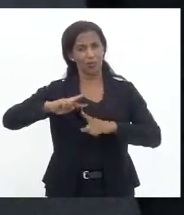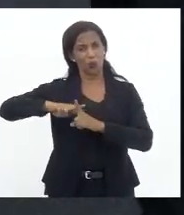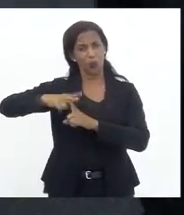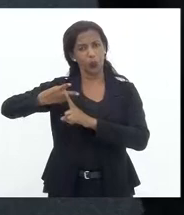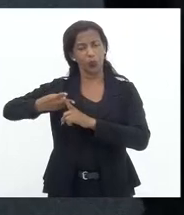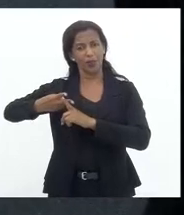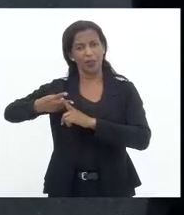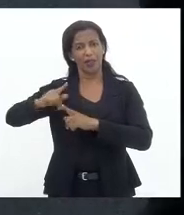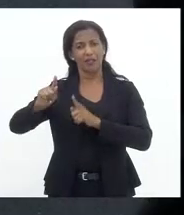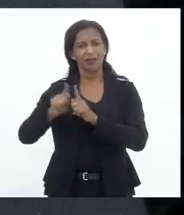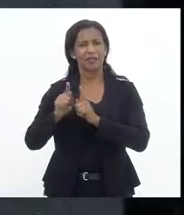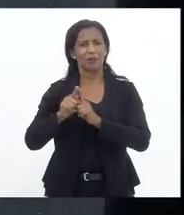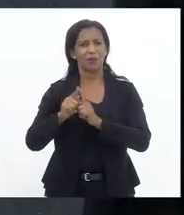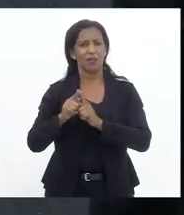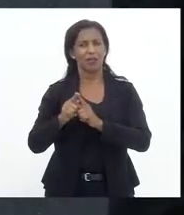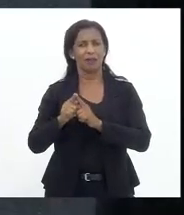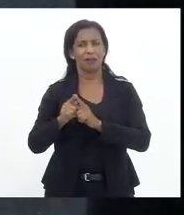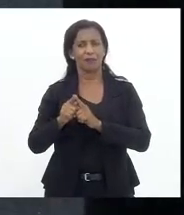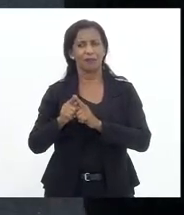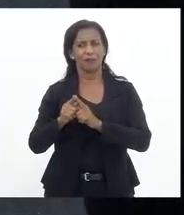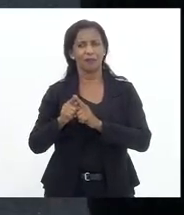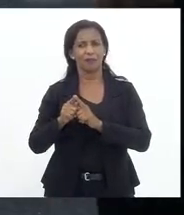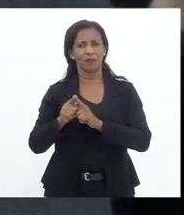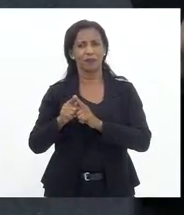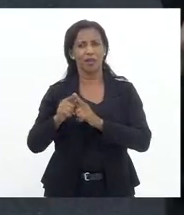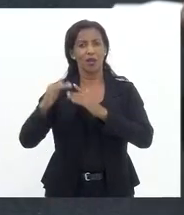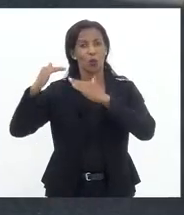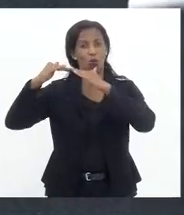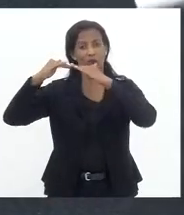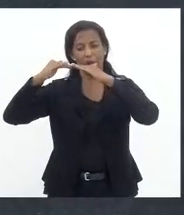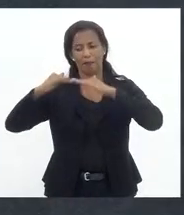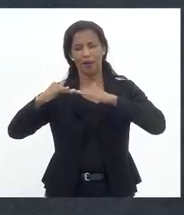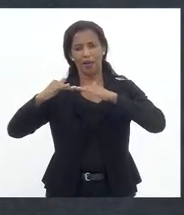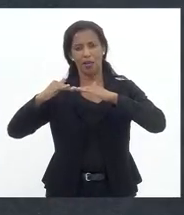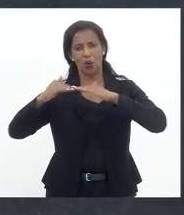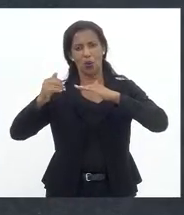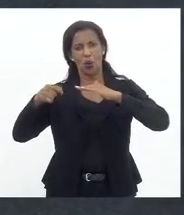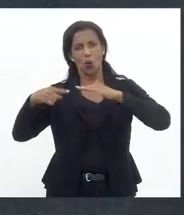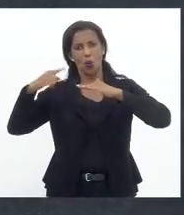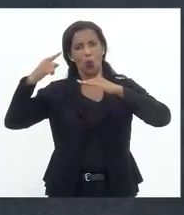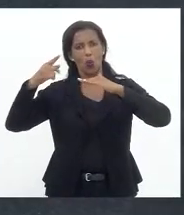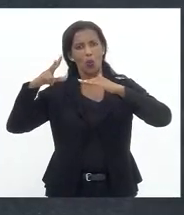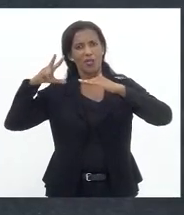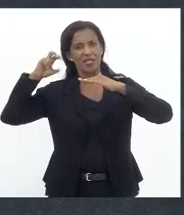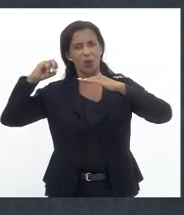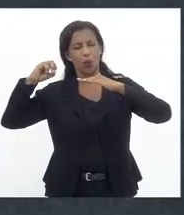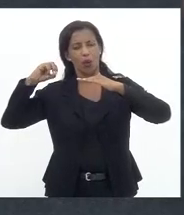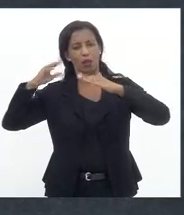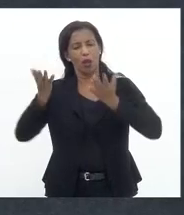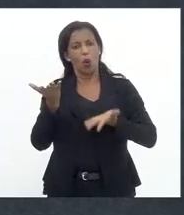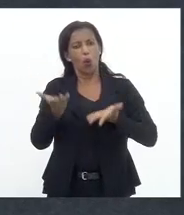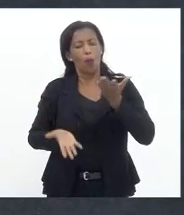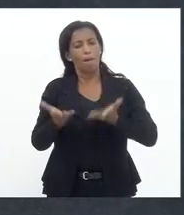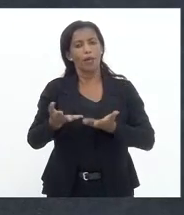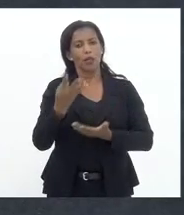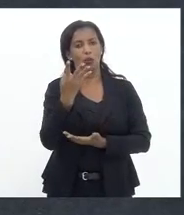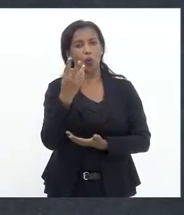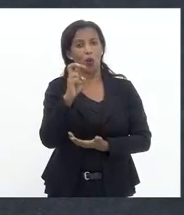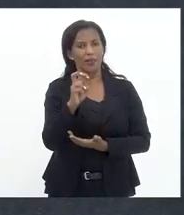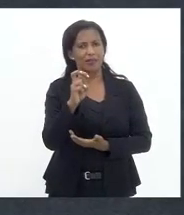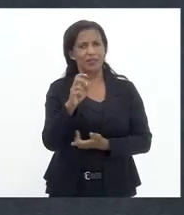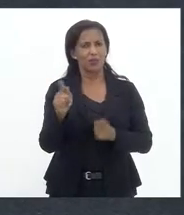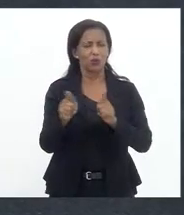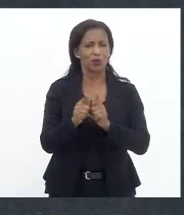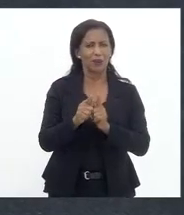da adolescente inferior a 1,50 m ou peso menor que 45 quilos, adolescentes usuários